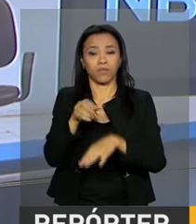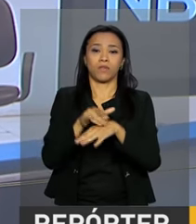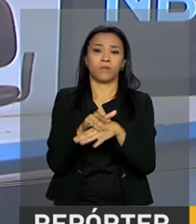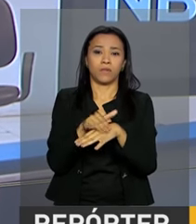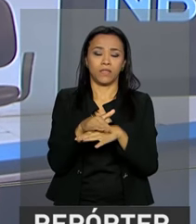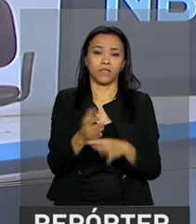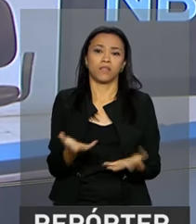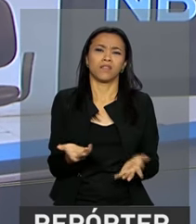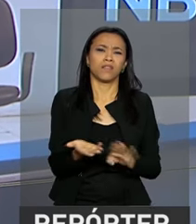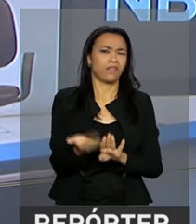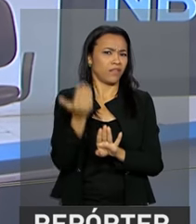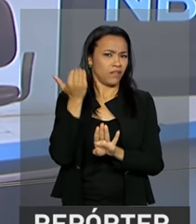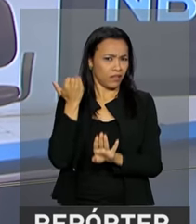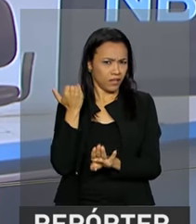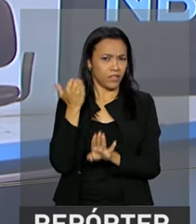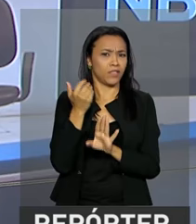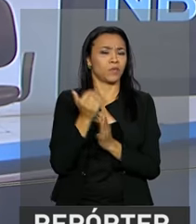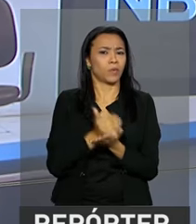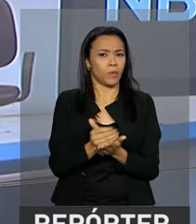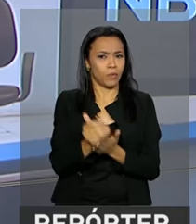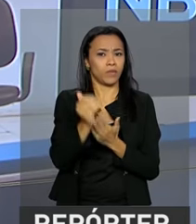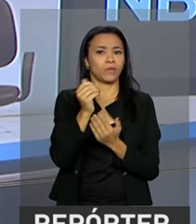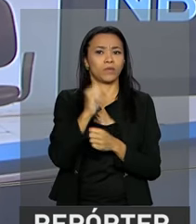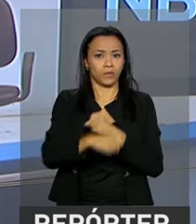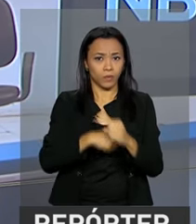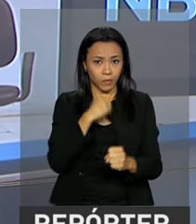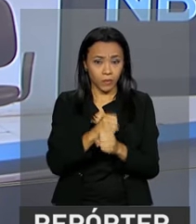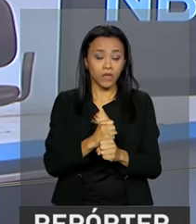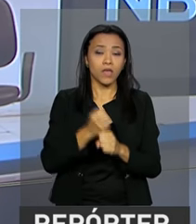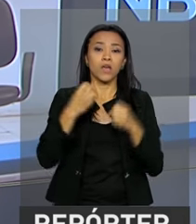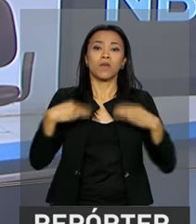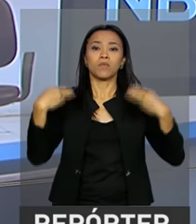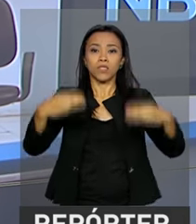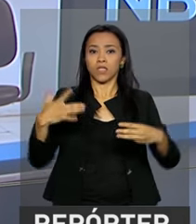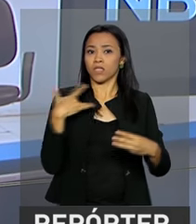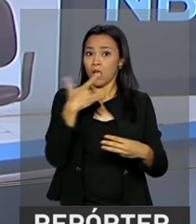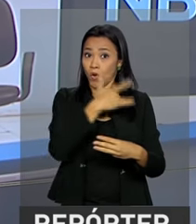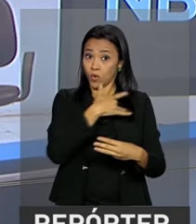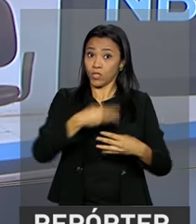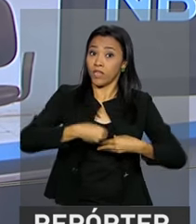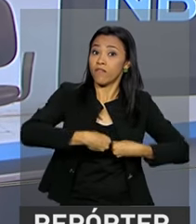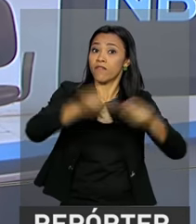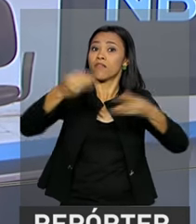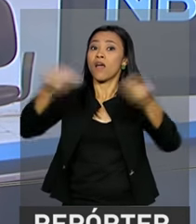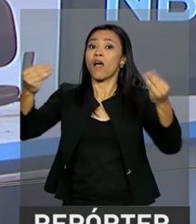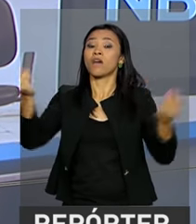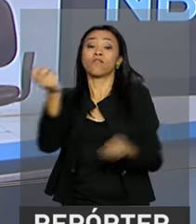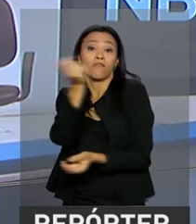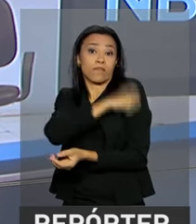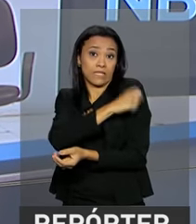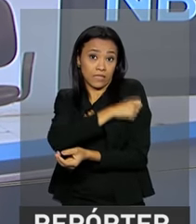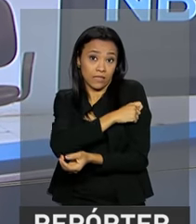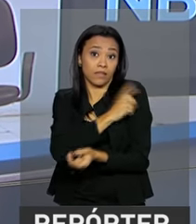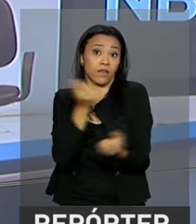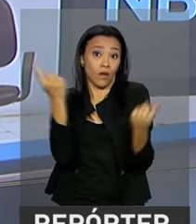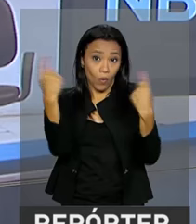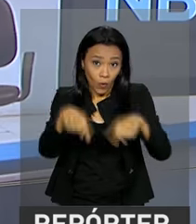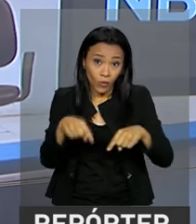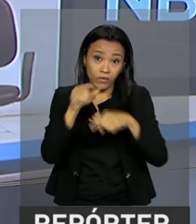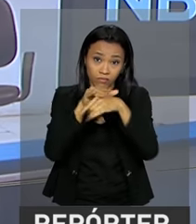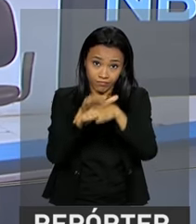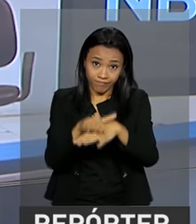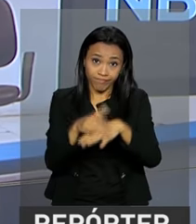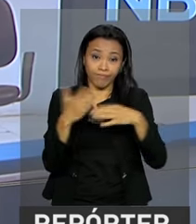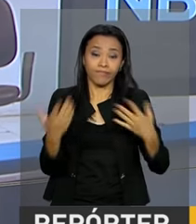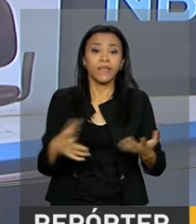doença. Desde o início do ano, o Ministério da Saúde tem enviado doses extras da vacina contra a febre